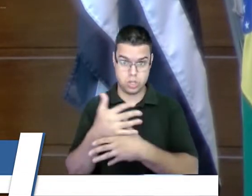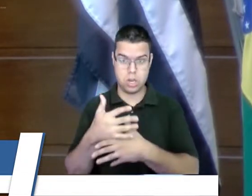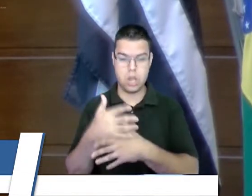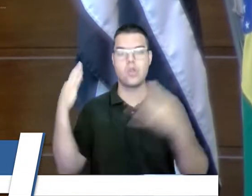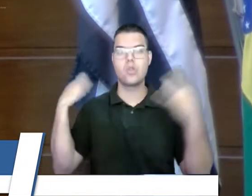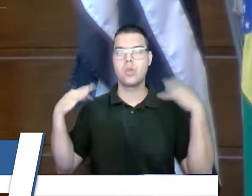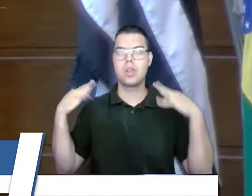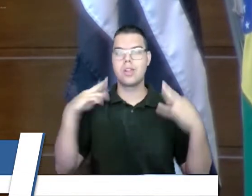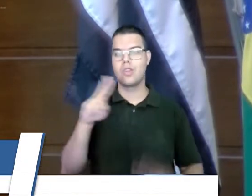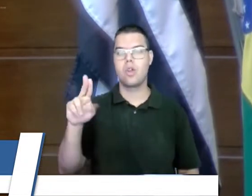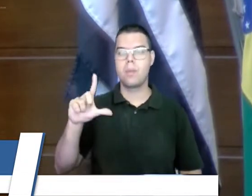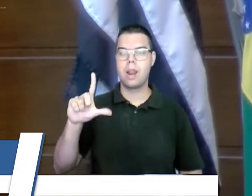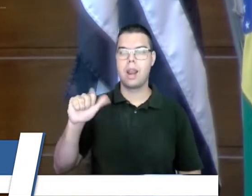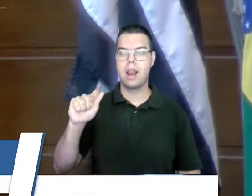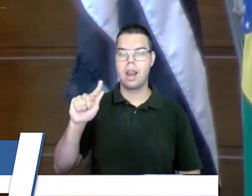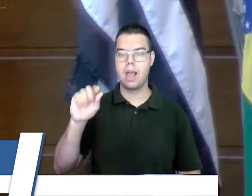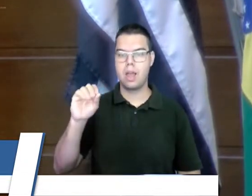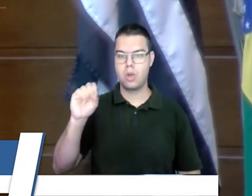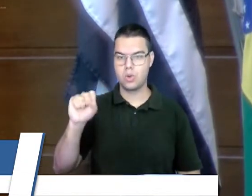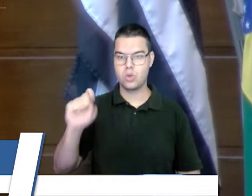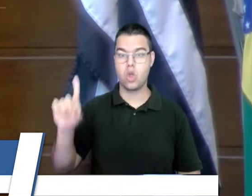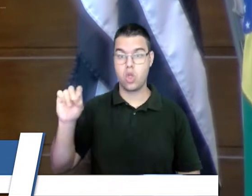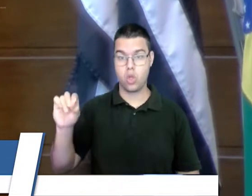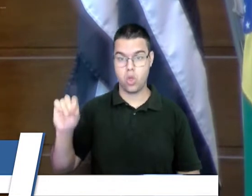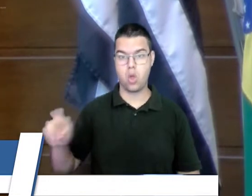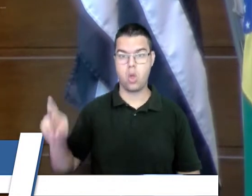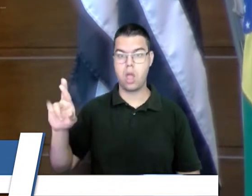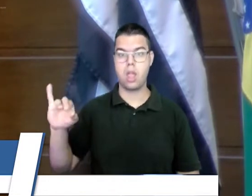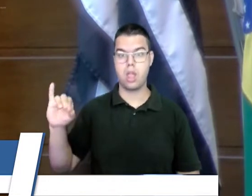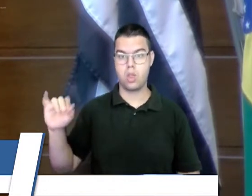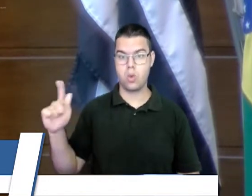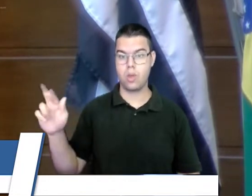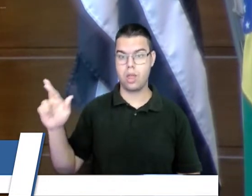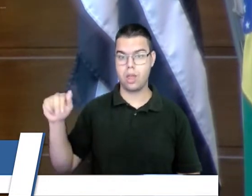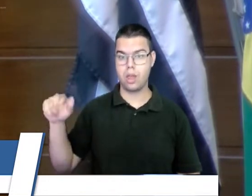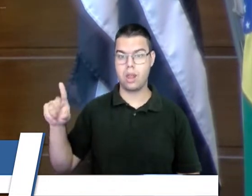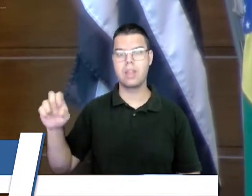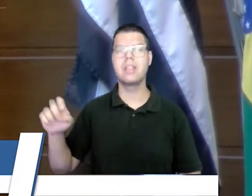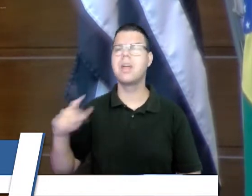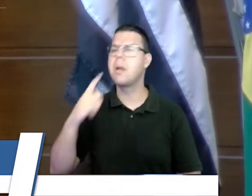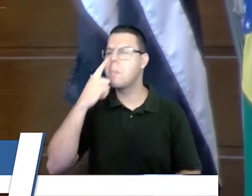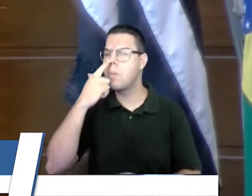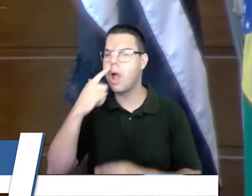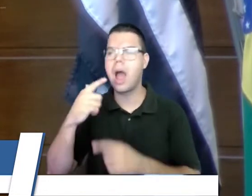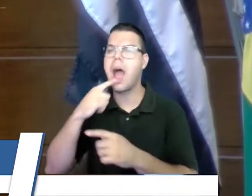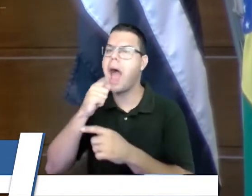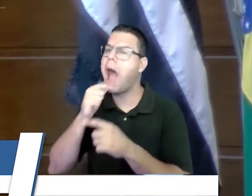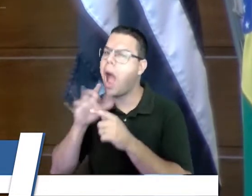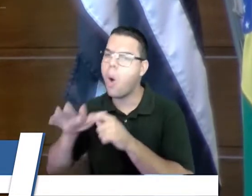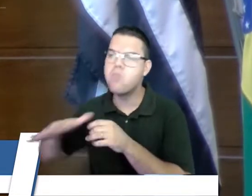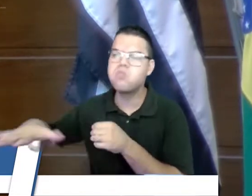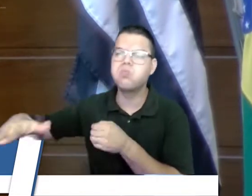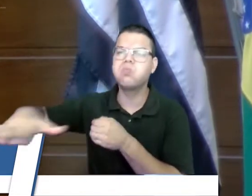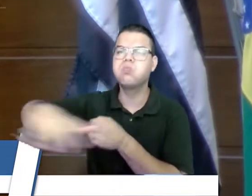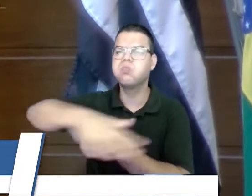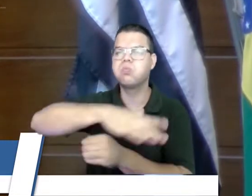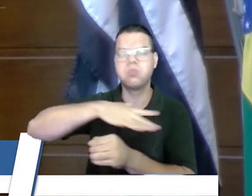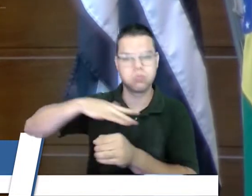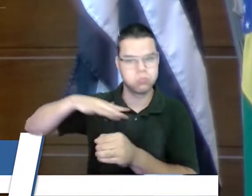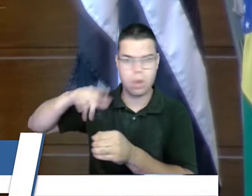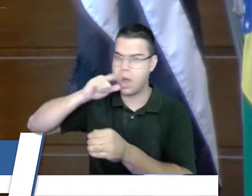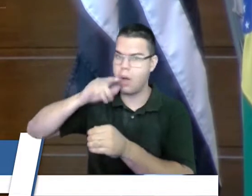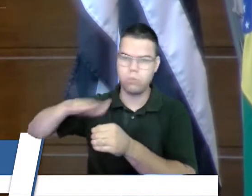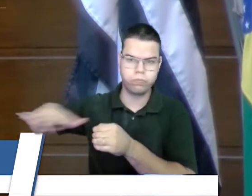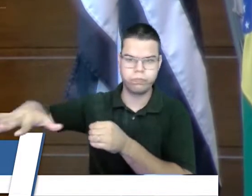Grande, em função desses... dos balneários dessas cidades que são banhadas pelo